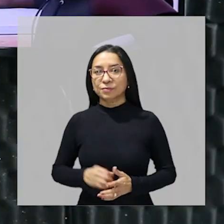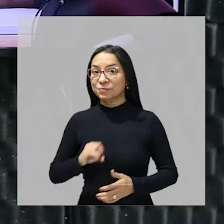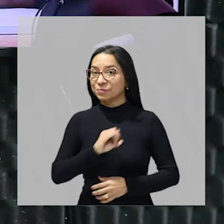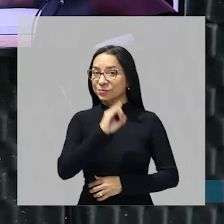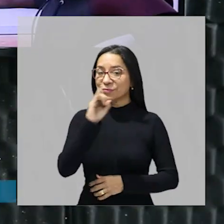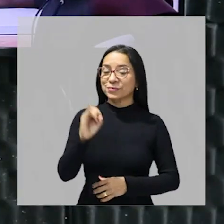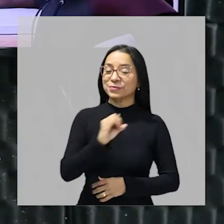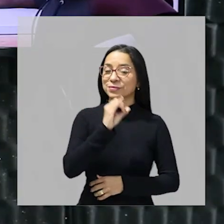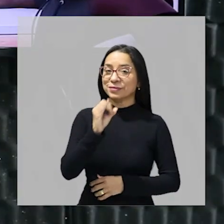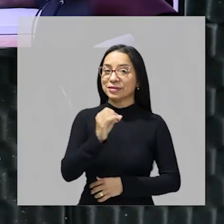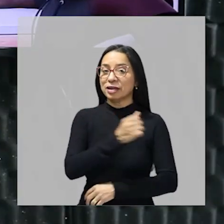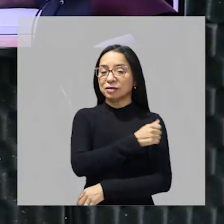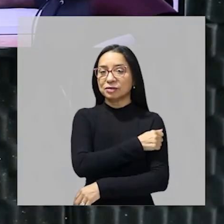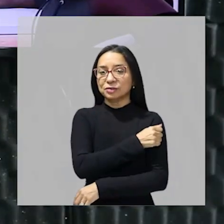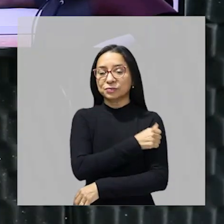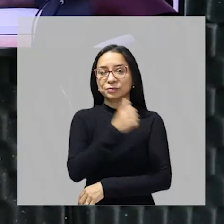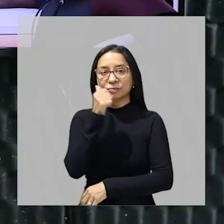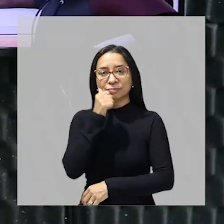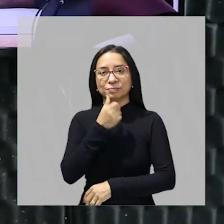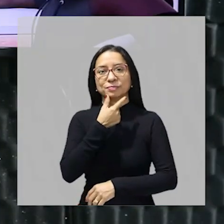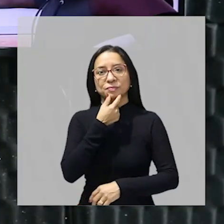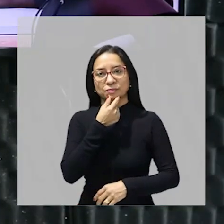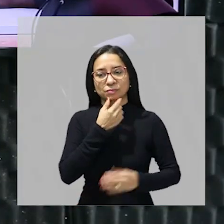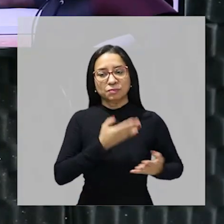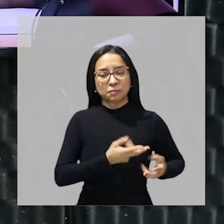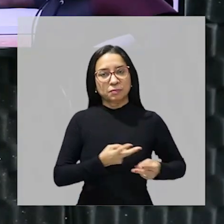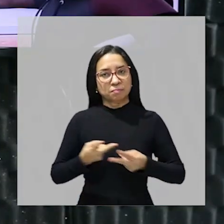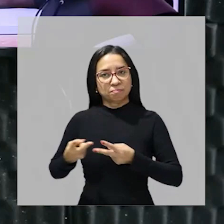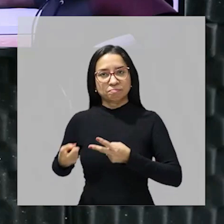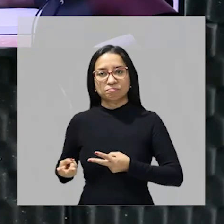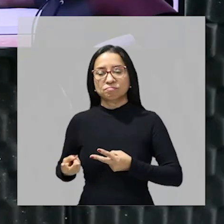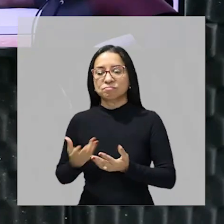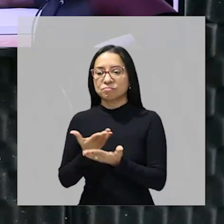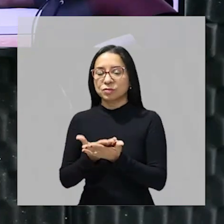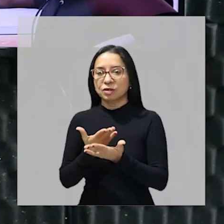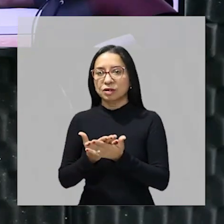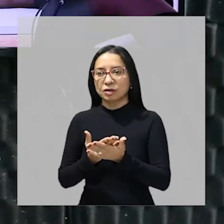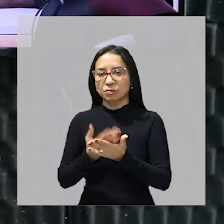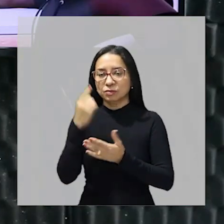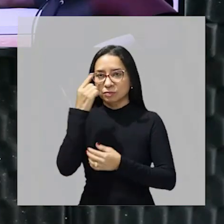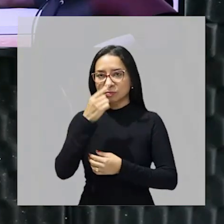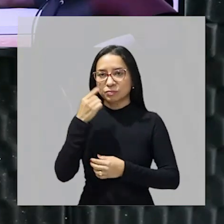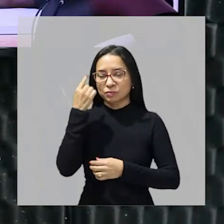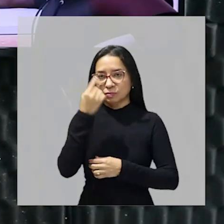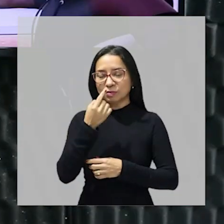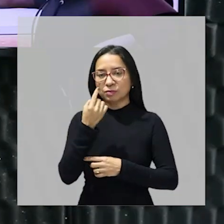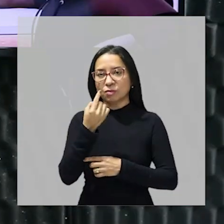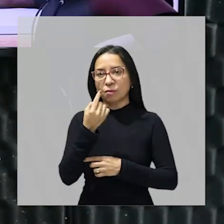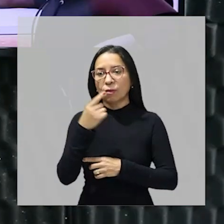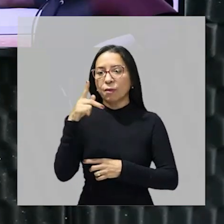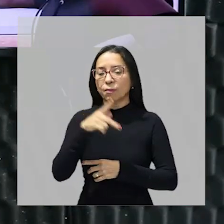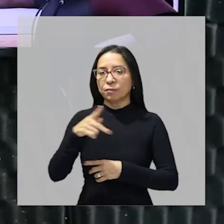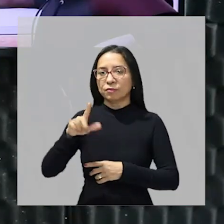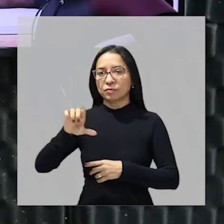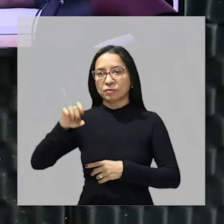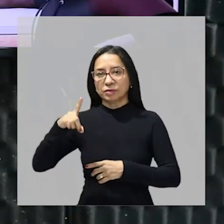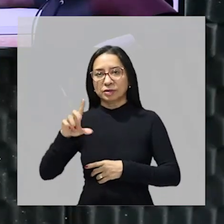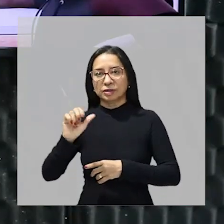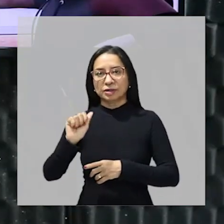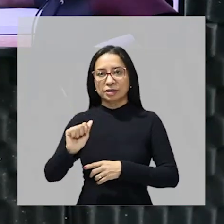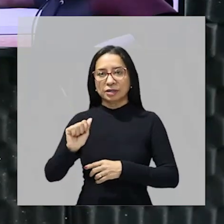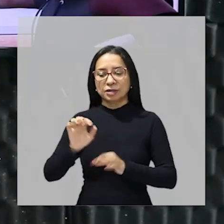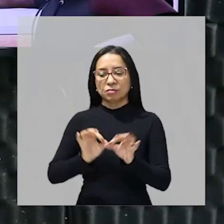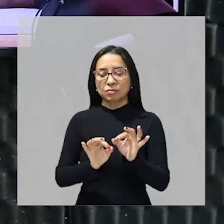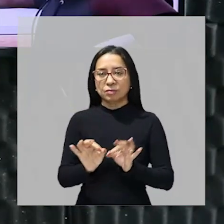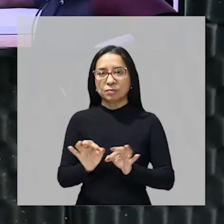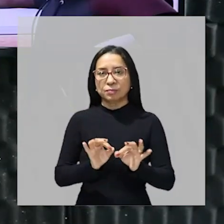Olá, chicos e chicas, bem-vindos à classe de espanhol. Professora Leda Jane aqui na área com vocês, do preparatório